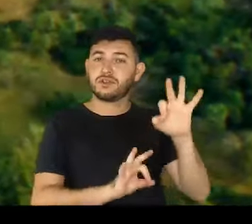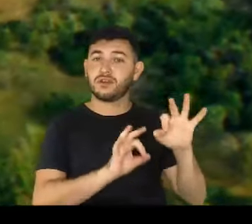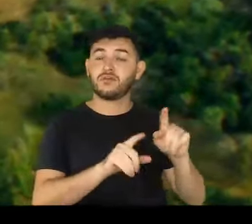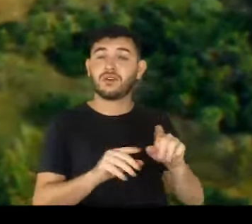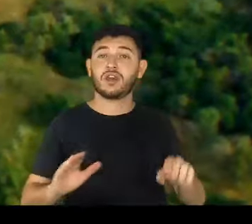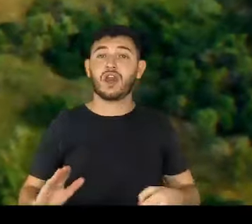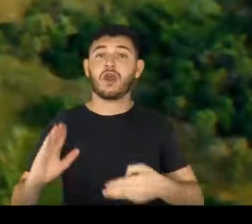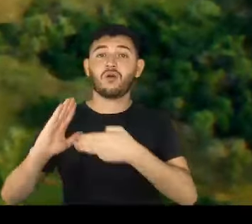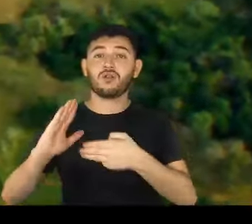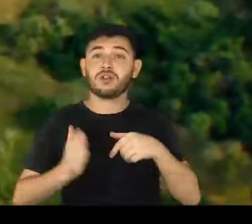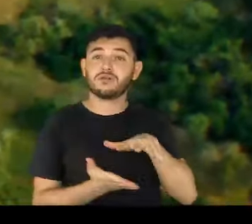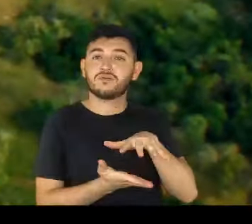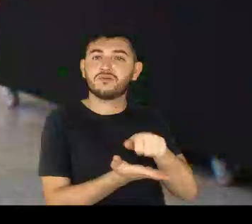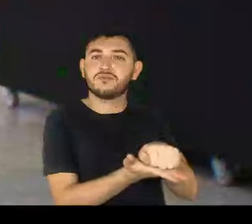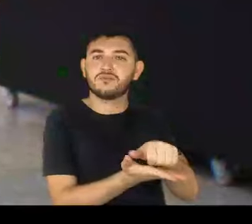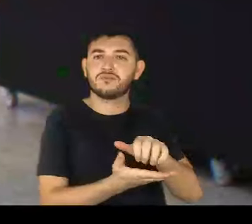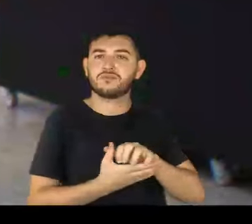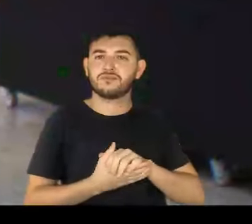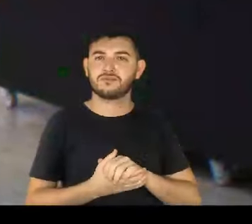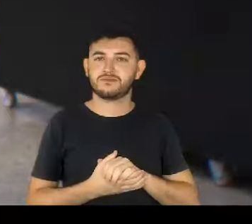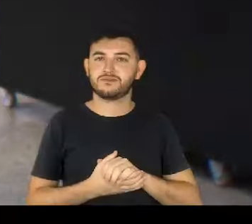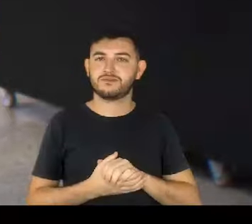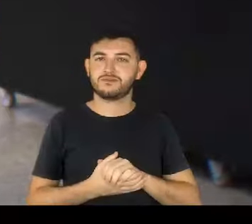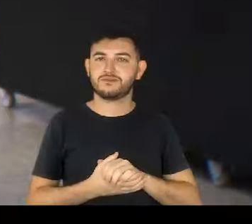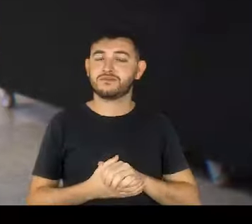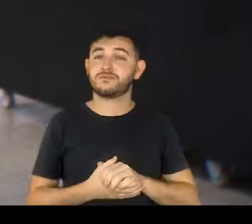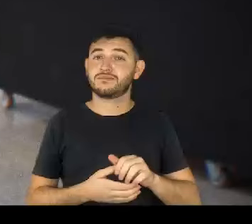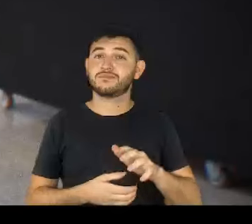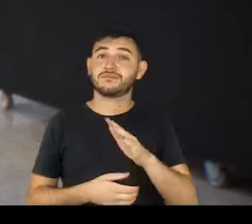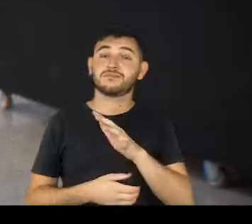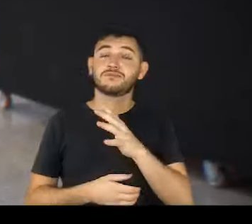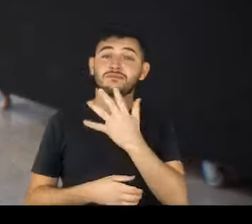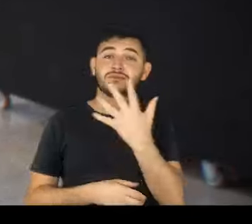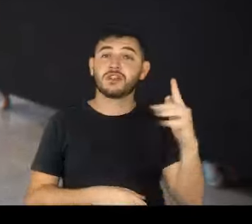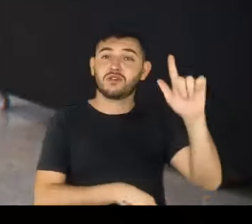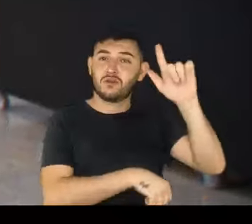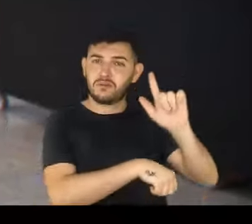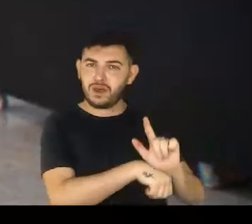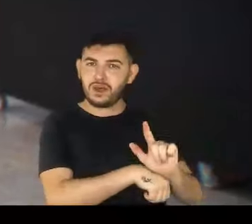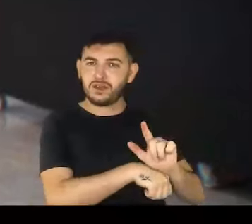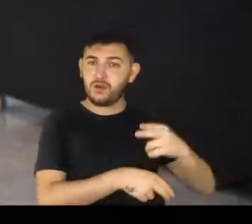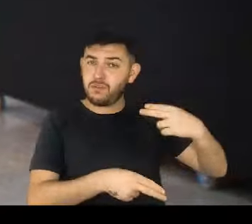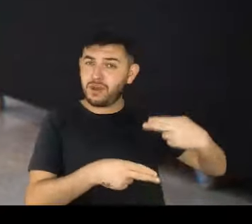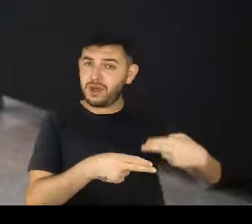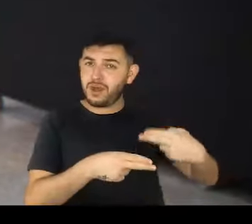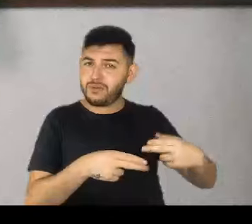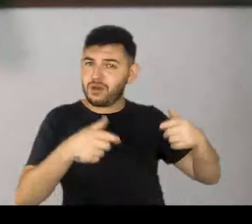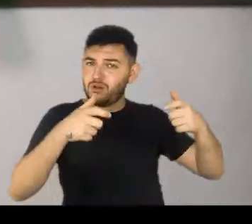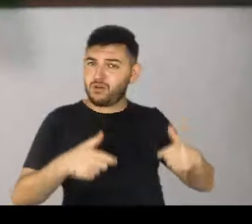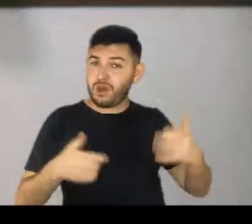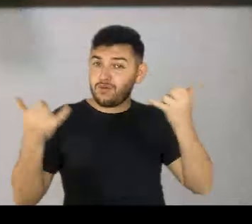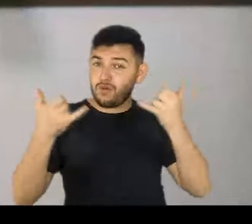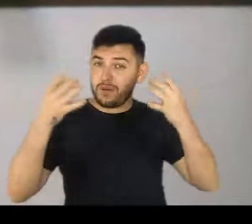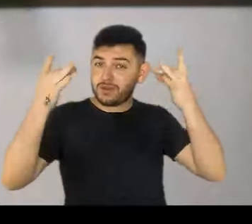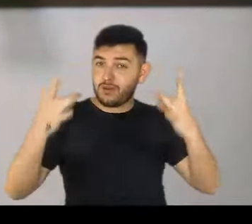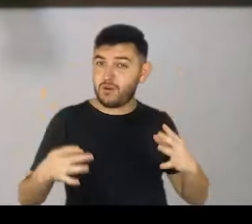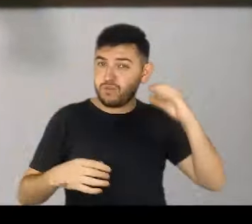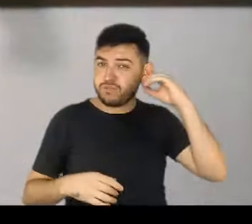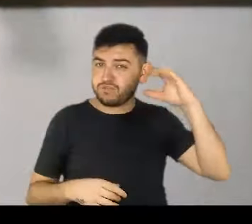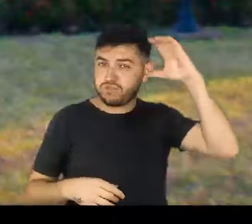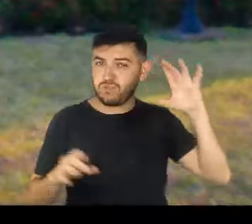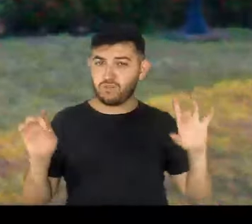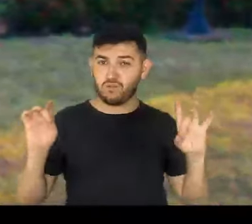Geoparque tenha sido sancionado atualmente. E o Geoparque Uberaba não é apenas um santuário de conhecimento, mas também um